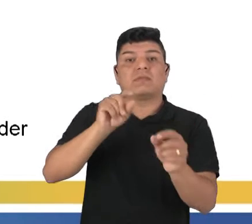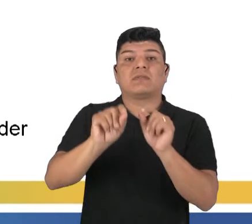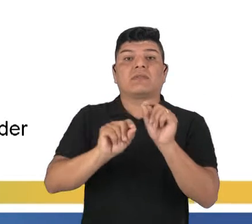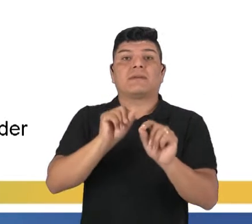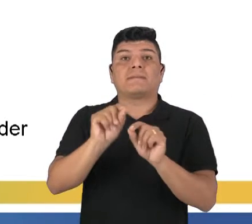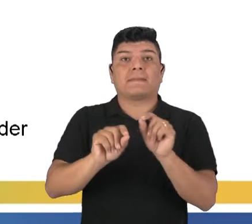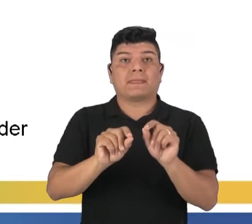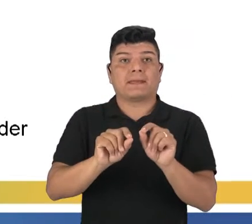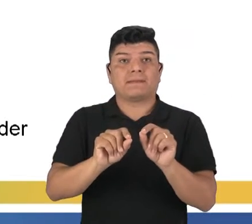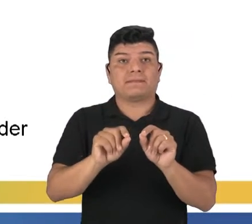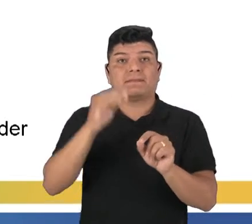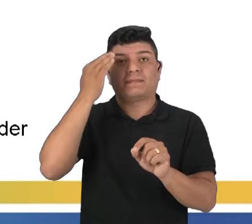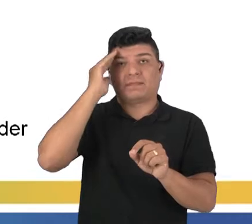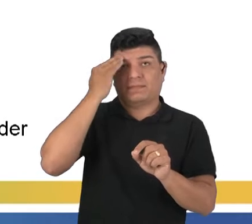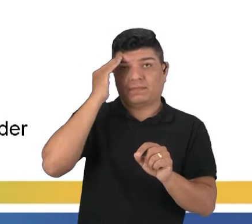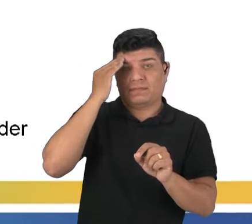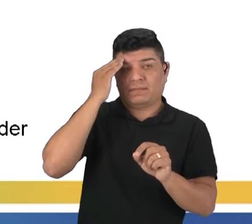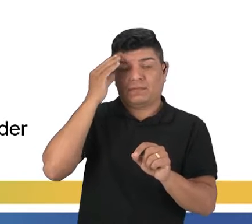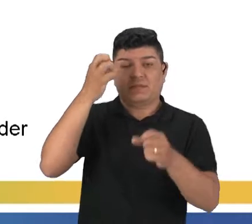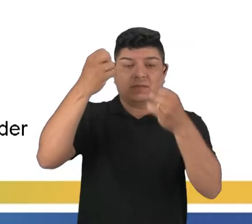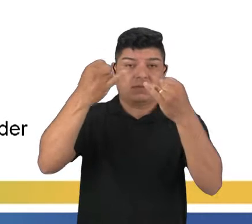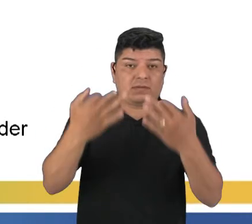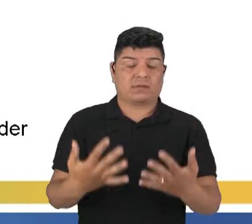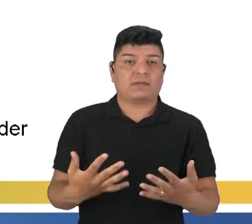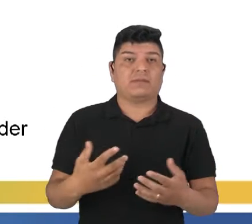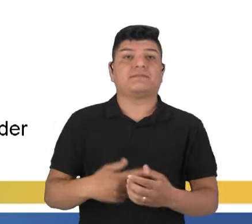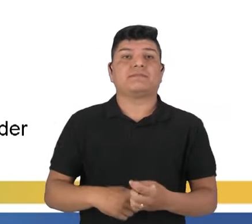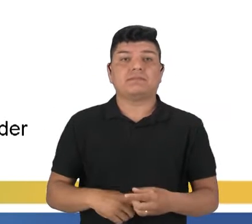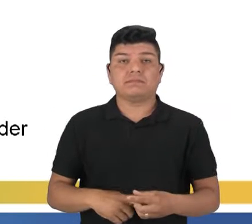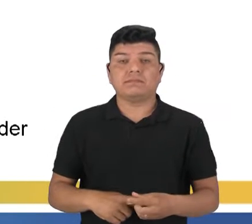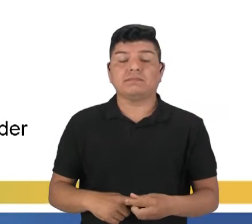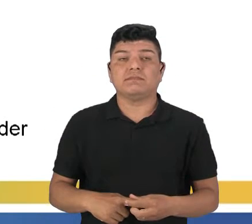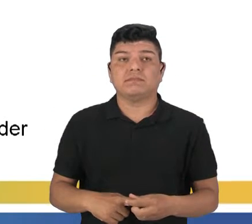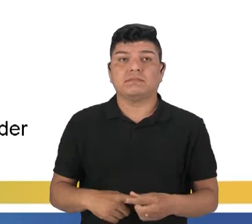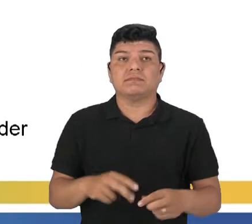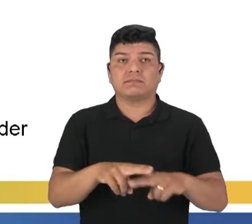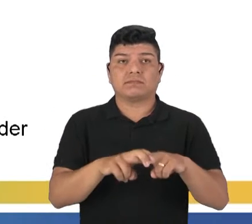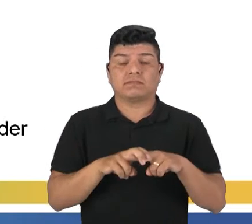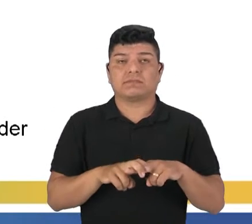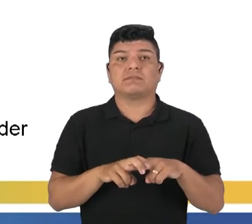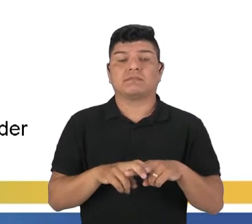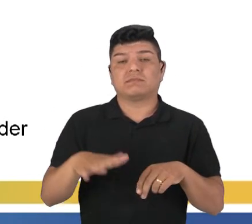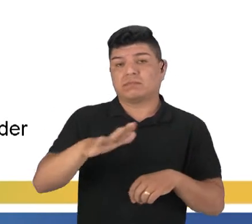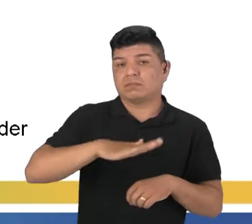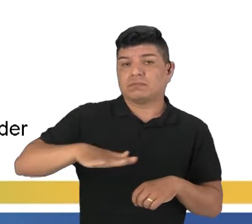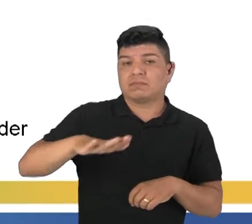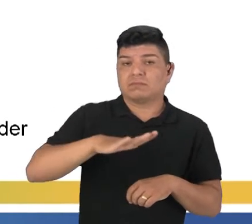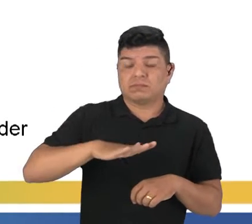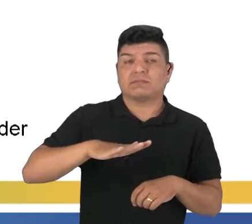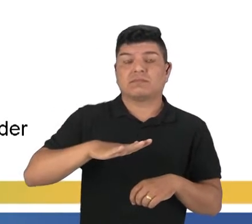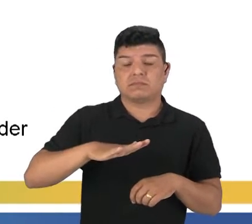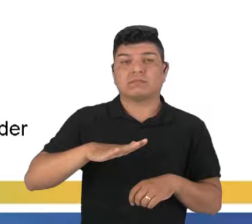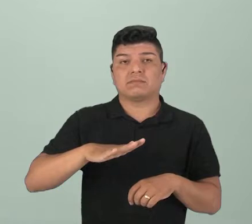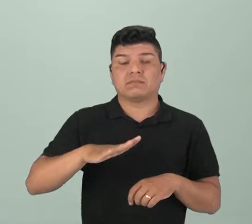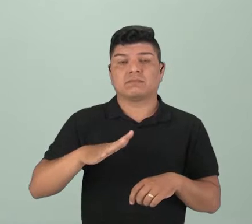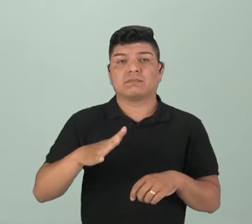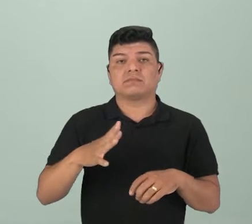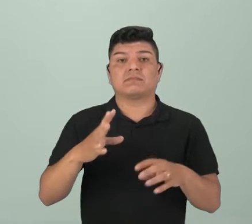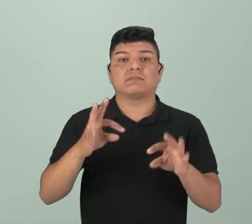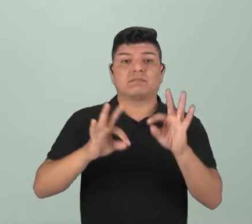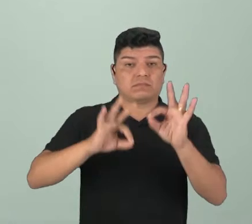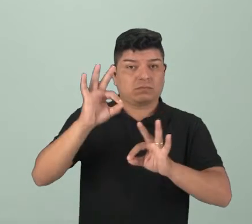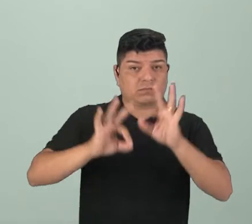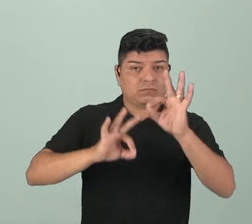situar-se o quê? E entender sobre o que se está falando, tá bom? Então, é basicamente isso aí dentro